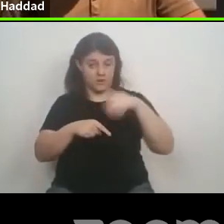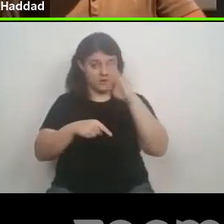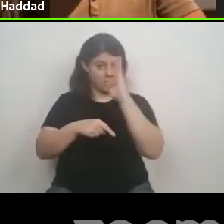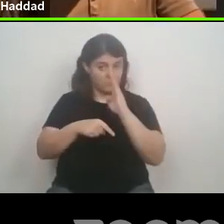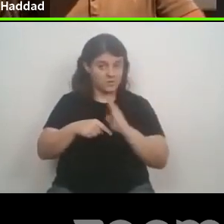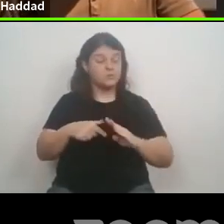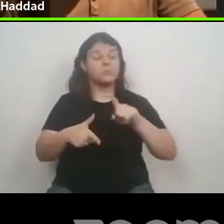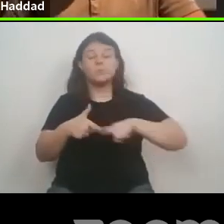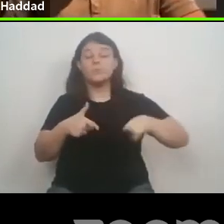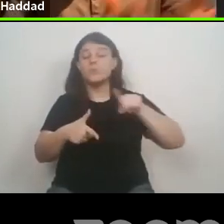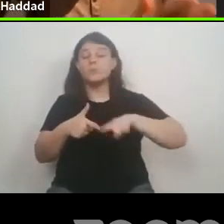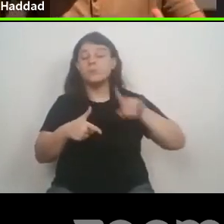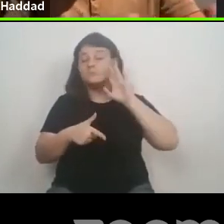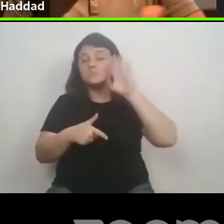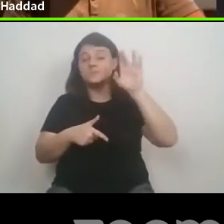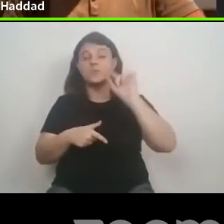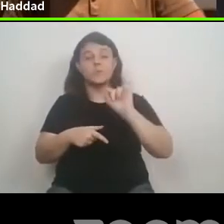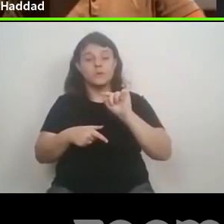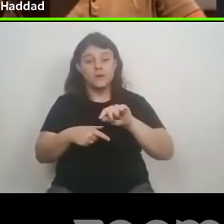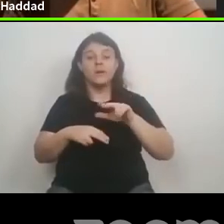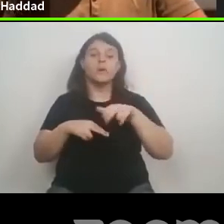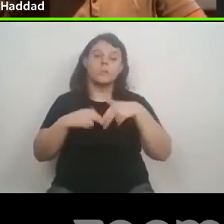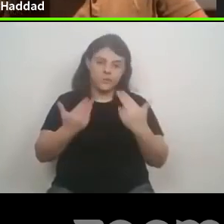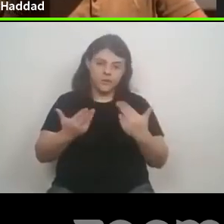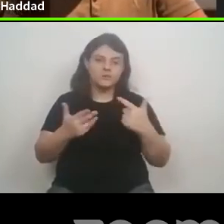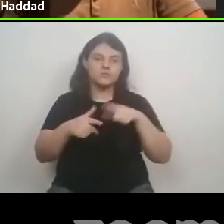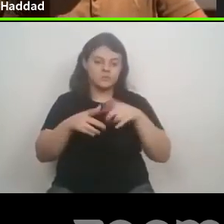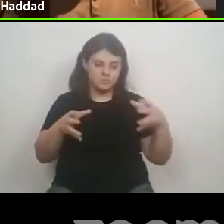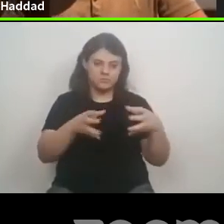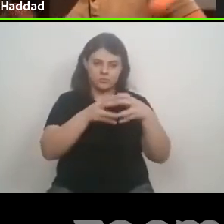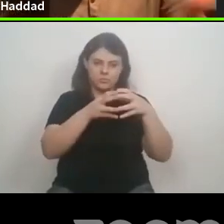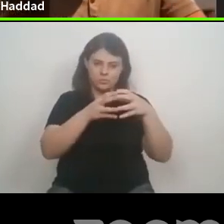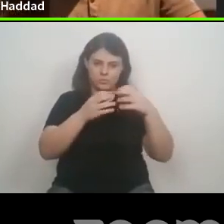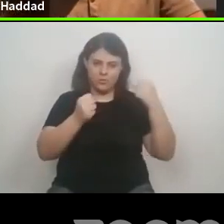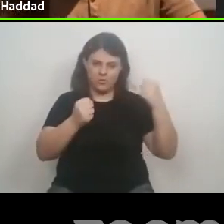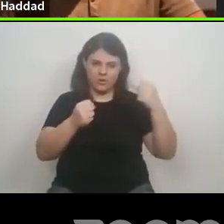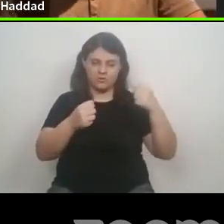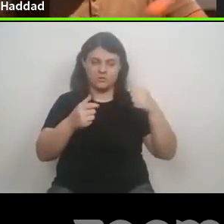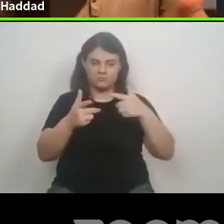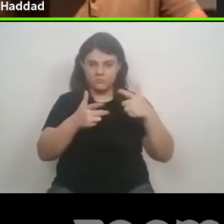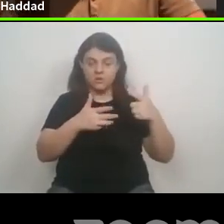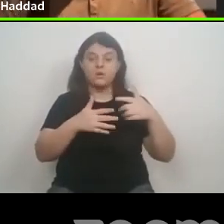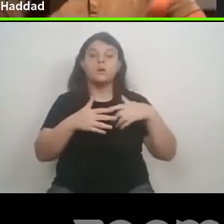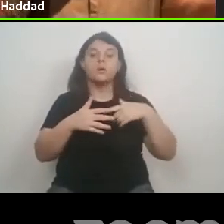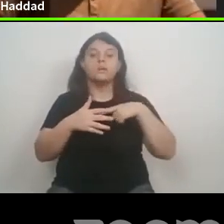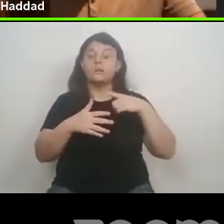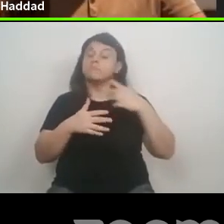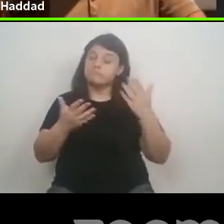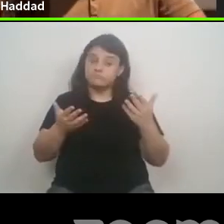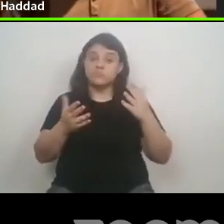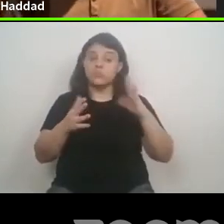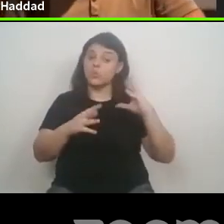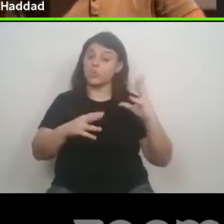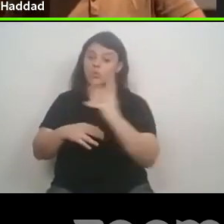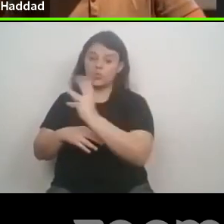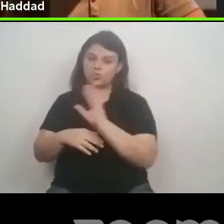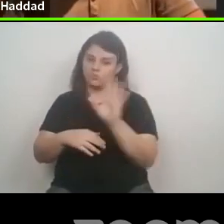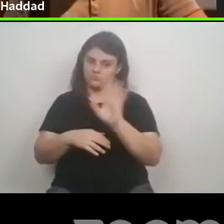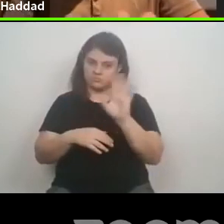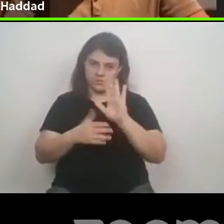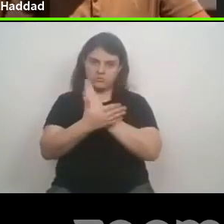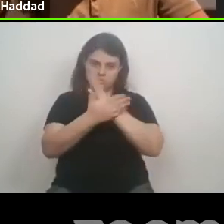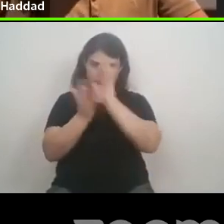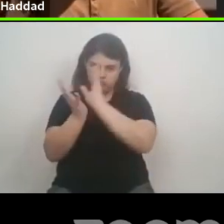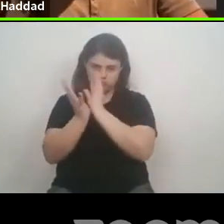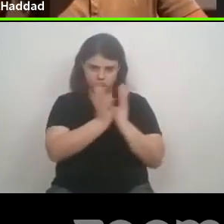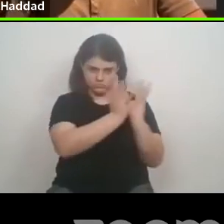grande problema, inclusive de parte das Forças Armadas, infelizmente não de, felizmente não de todas as Forças Armadas,